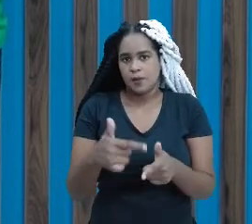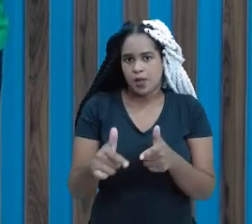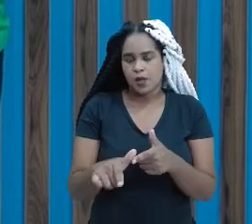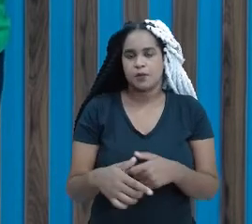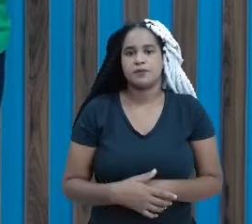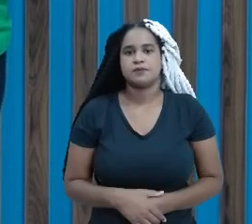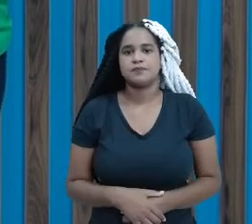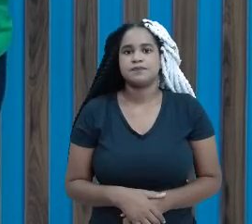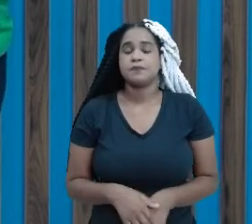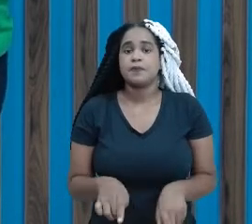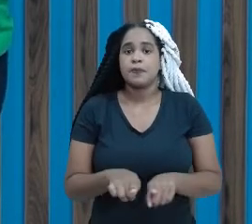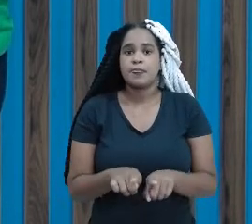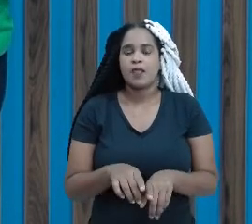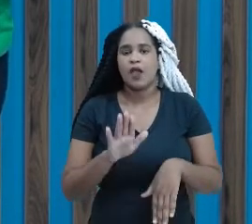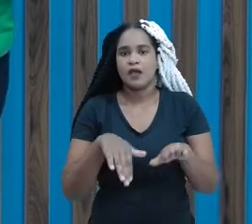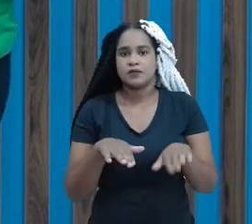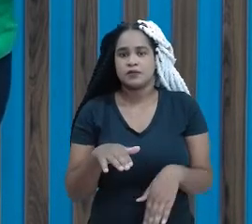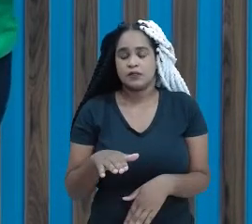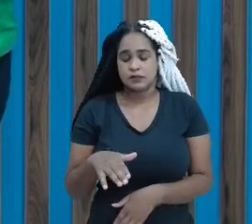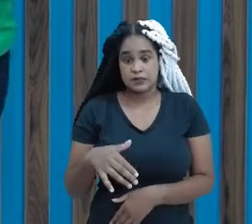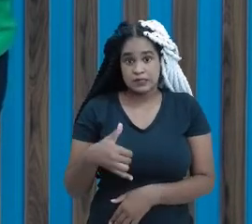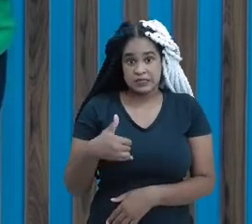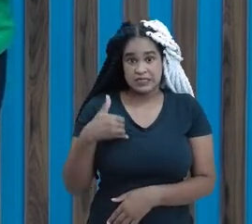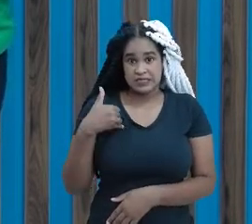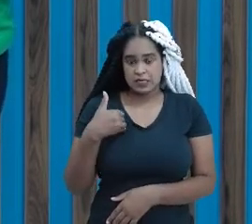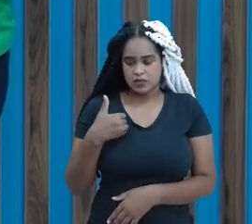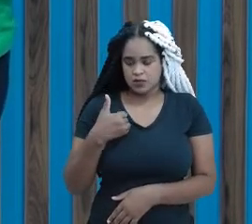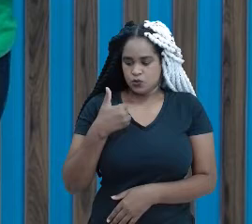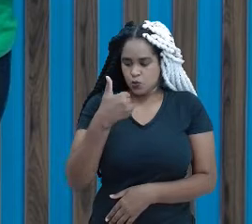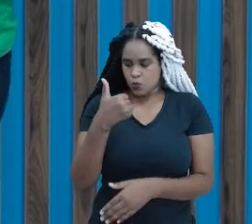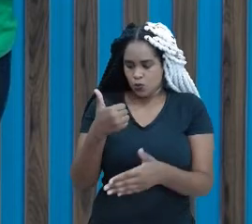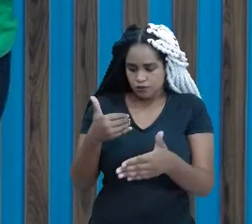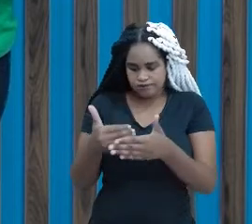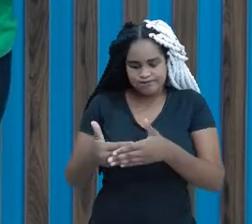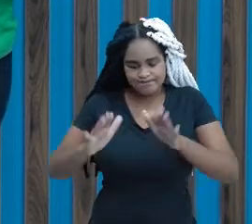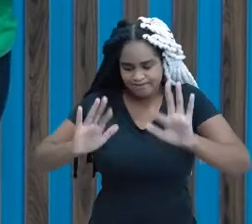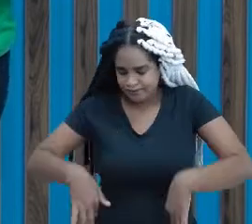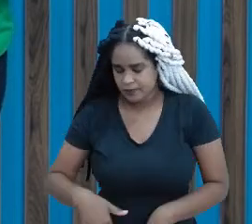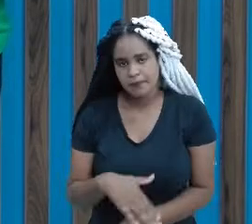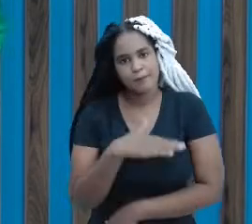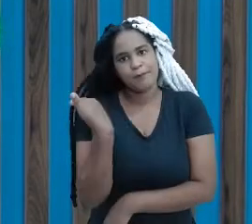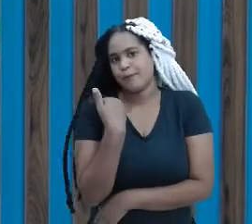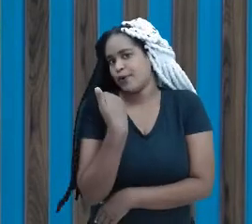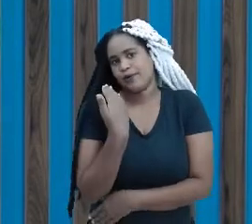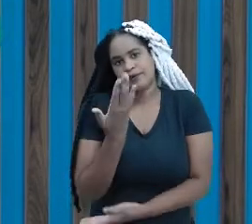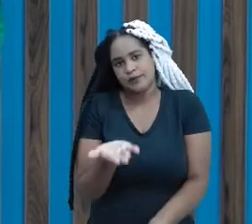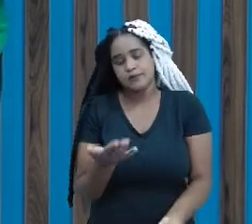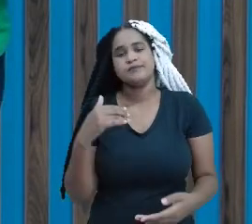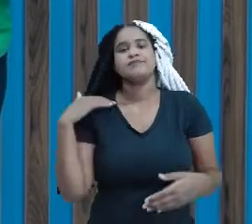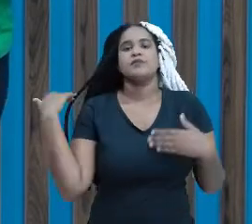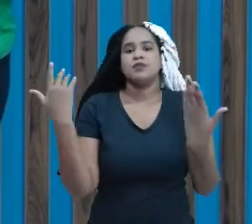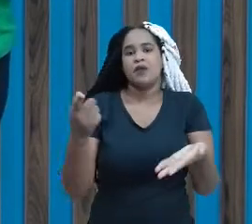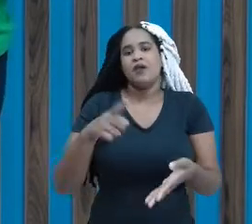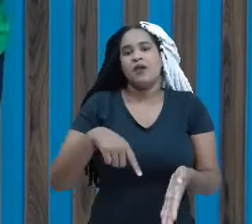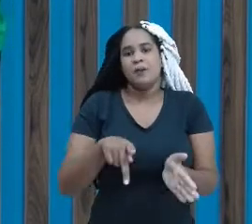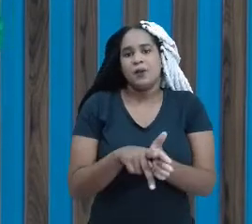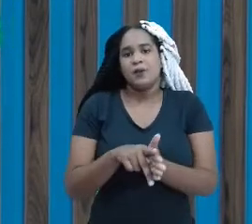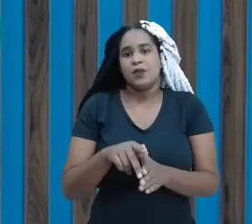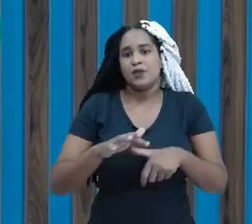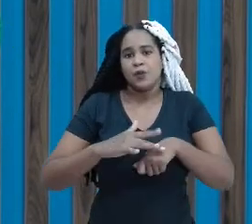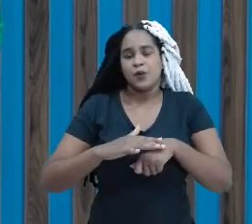geralmente, eles não passam de 1 ano de vida. Então, são anomalias que o indivíduo nasce, mas não consegue